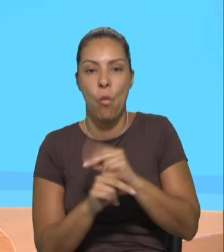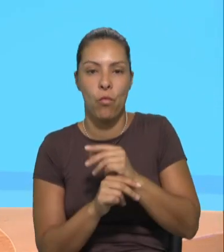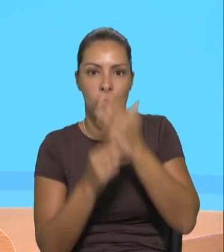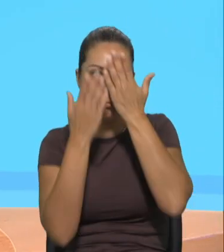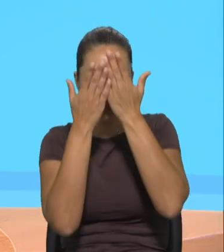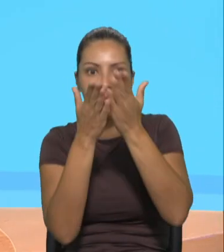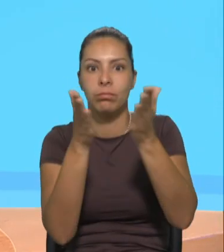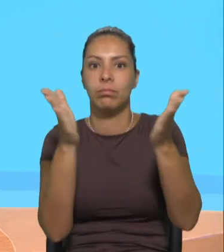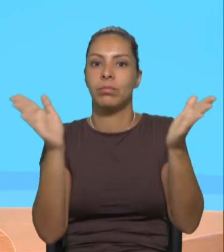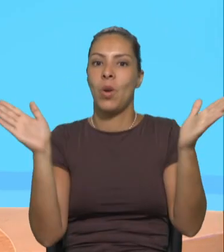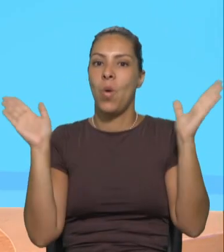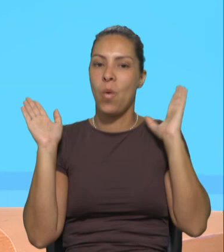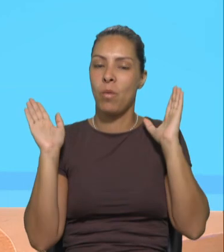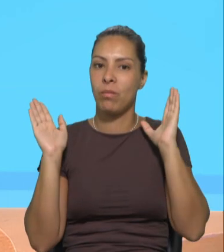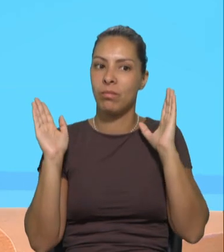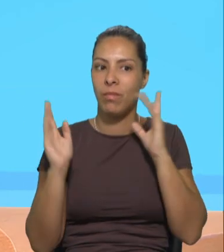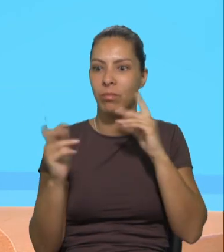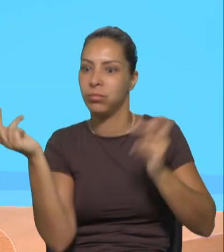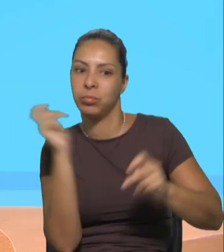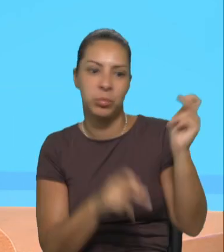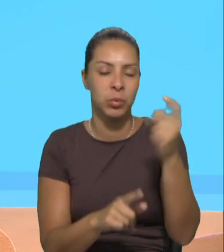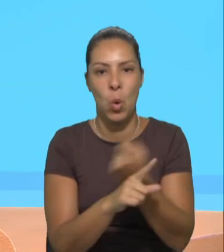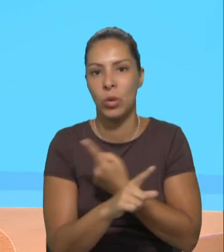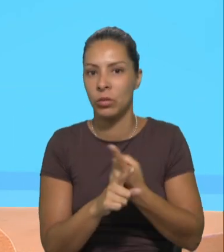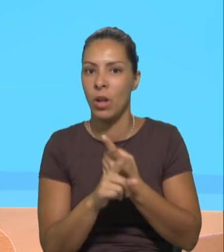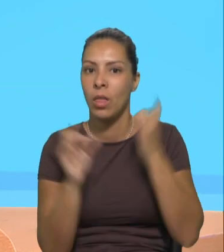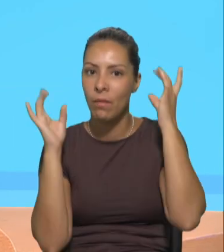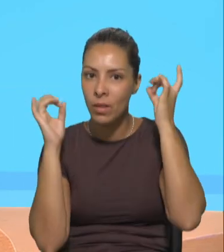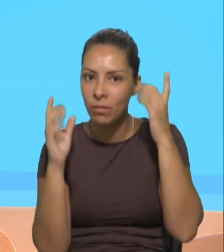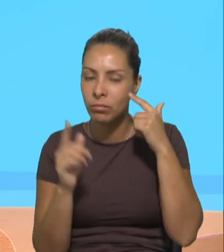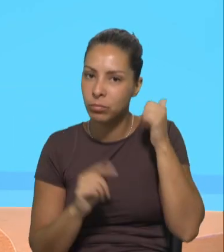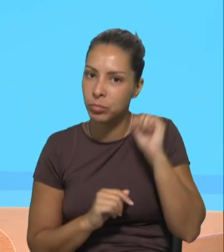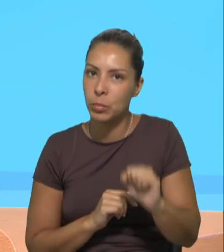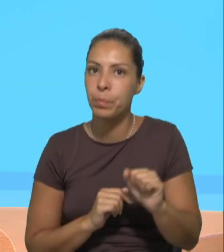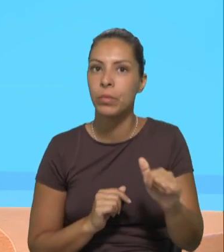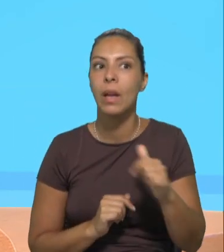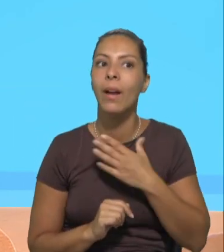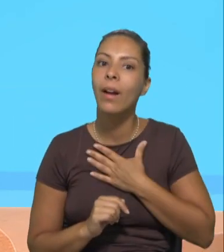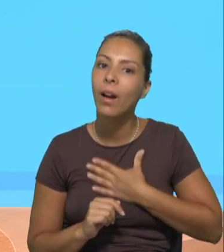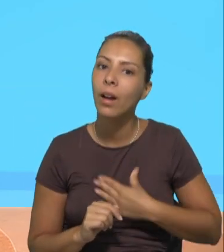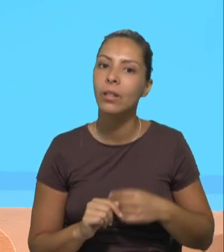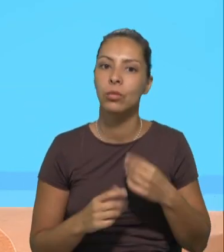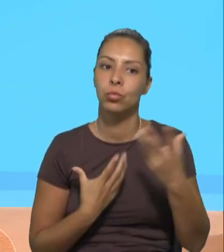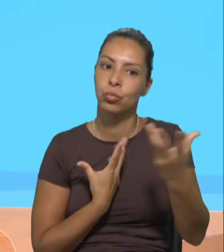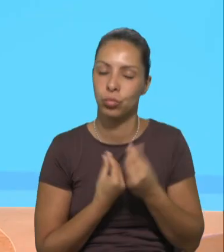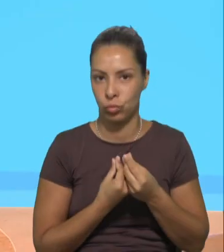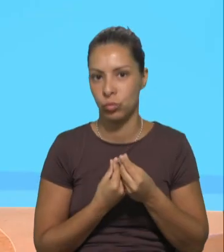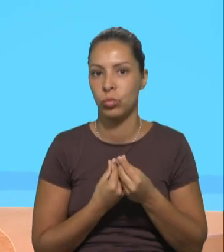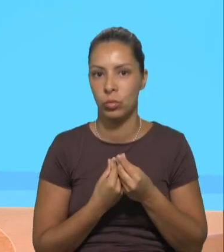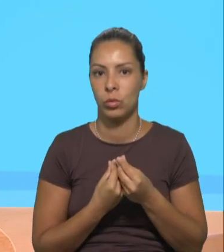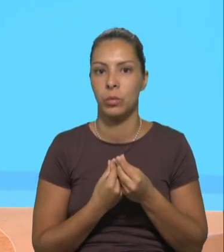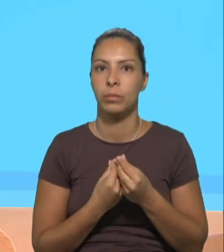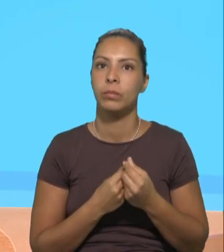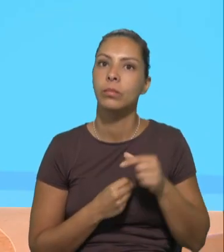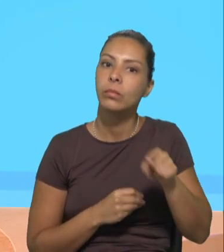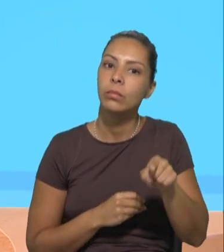novas aventura pelo experiências. meio. Exato, com aventura pelo meio. Ter coisas em que eles quisessem estar connosco. E isso marcou de tal